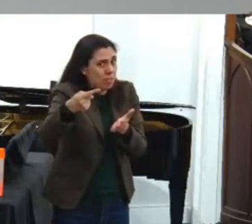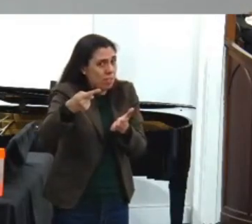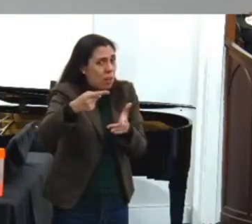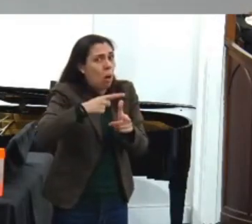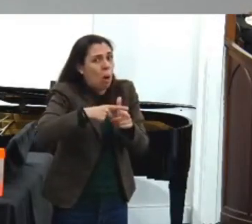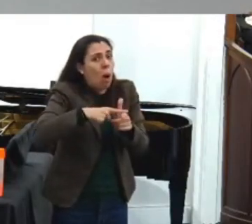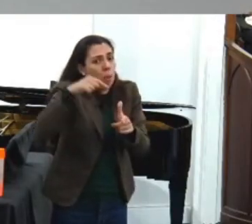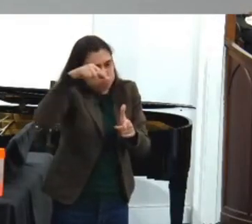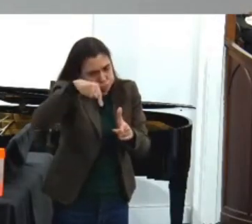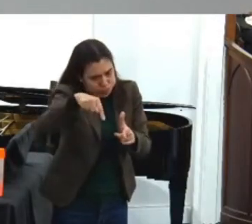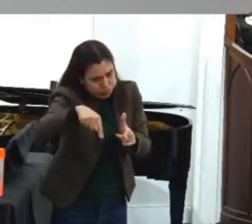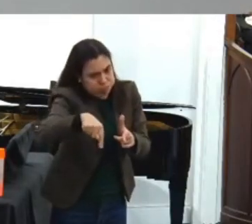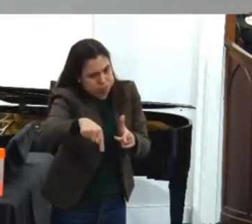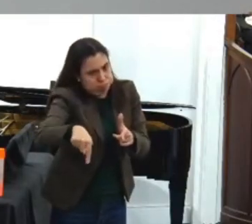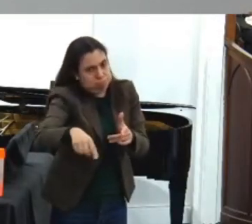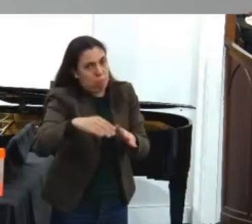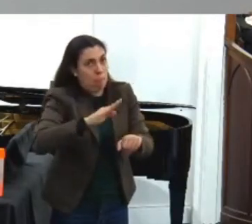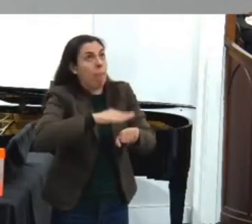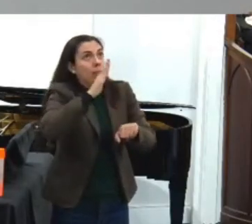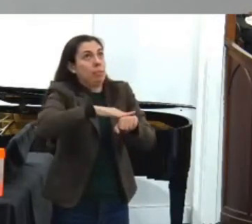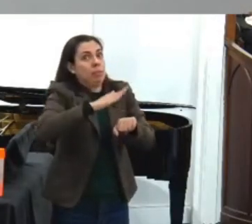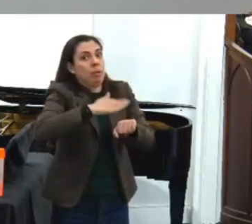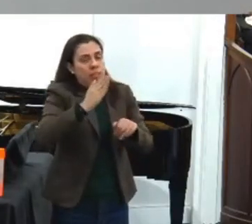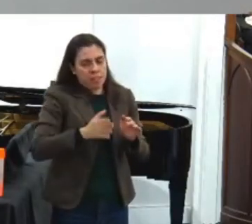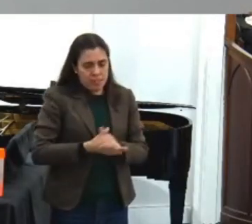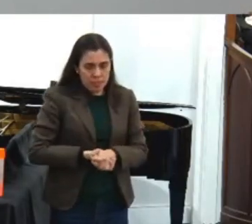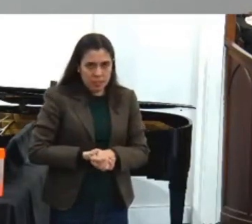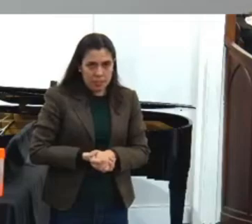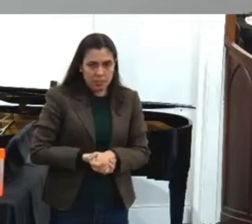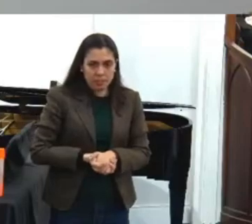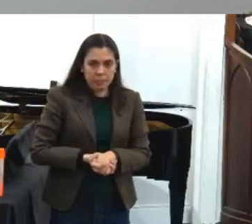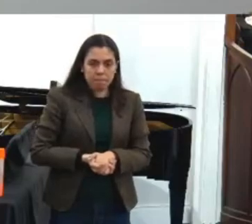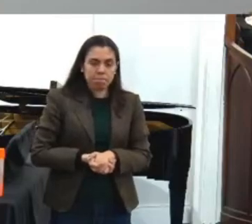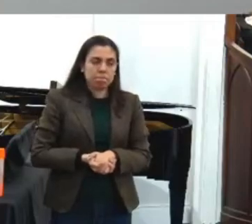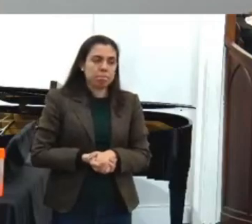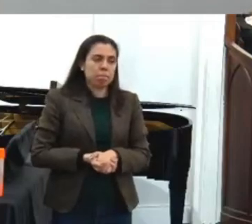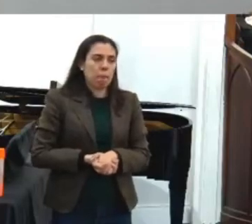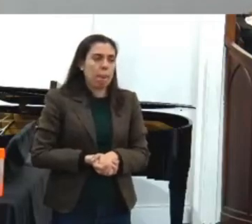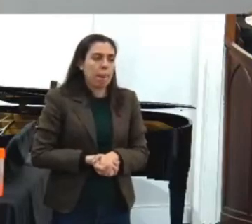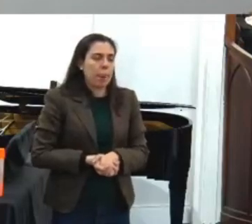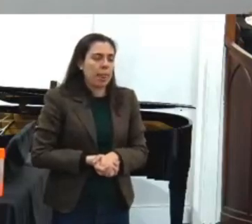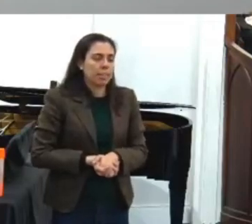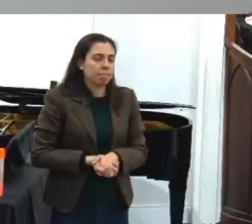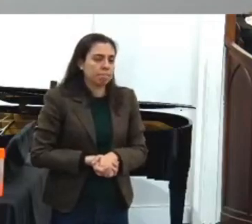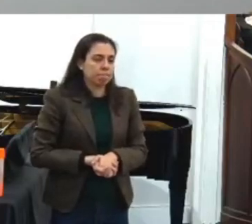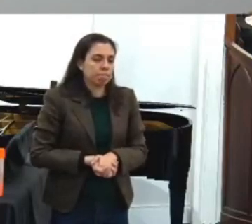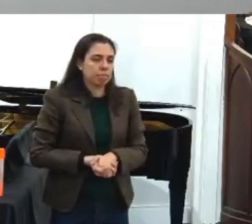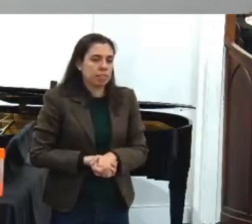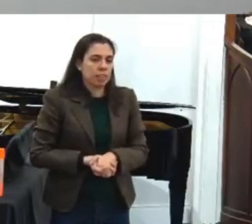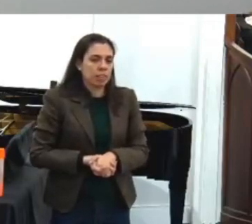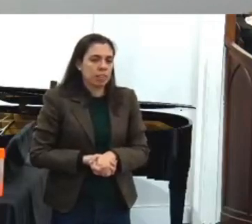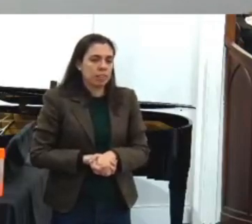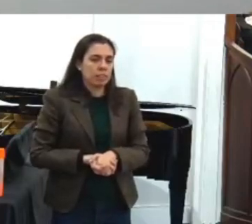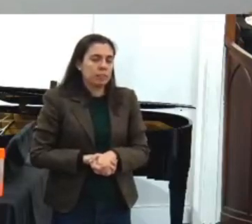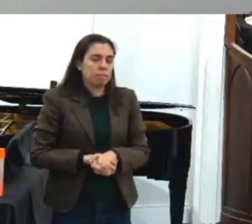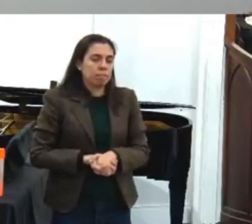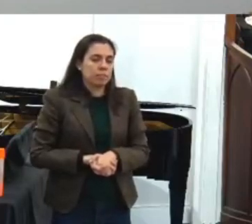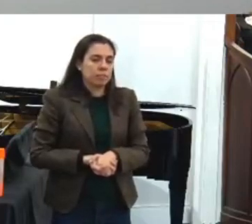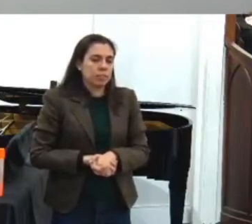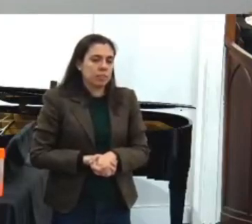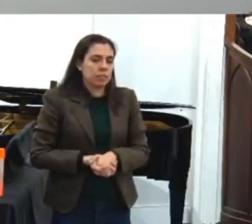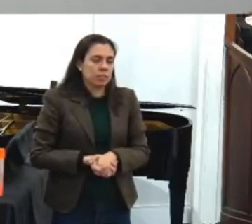Combinado a isto, ensinos heréticos e um declínio do fervor entre as igrejas da